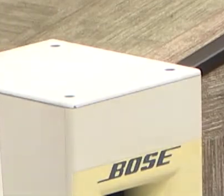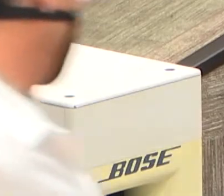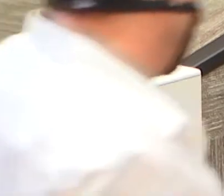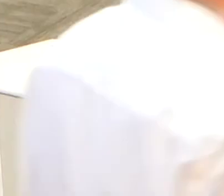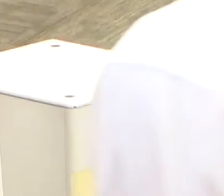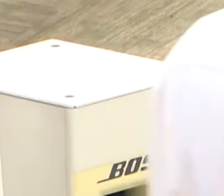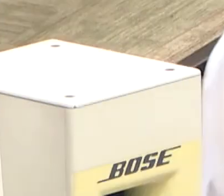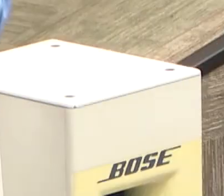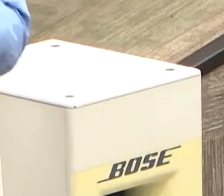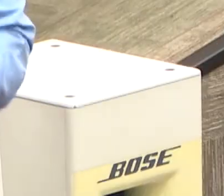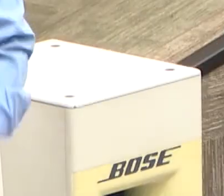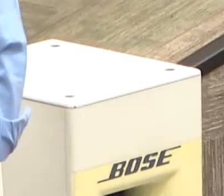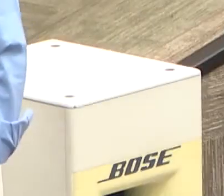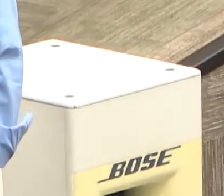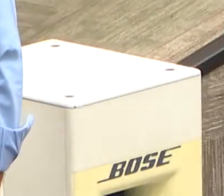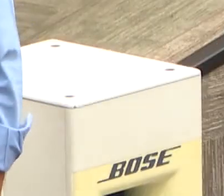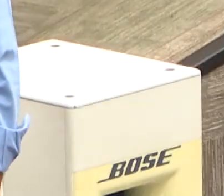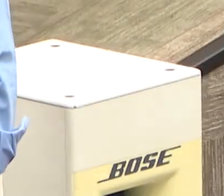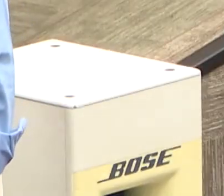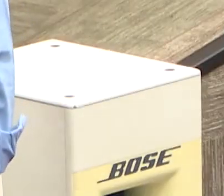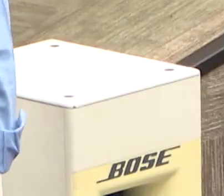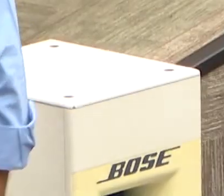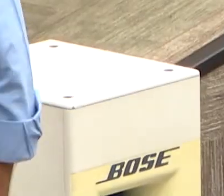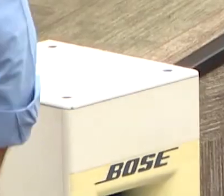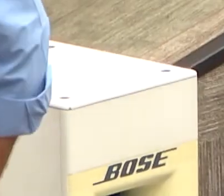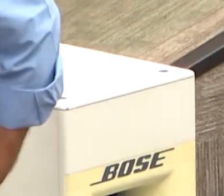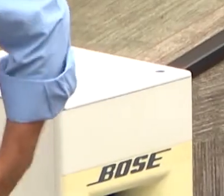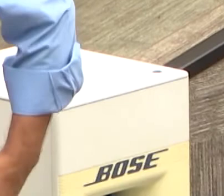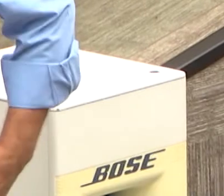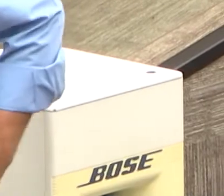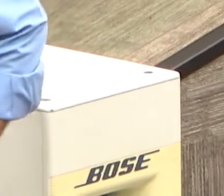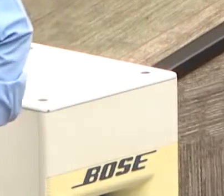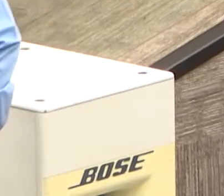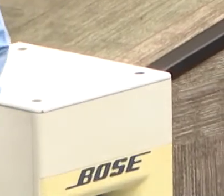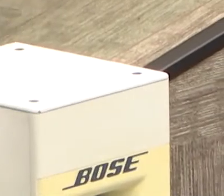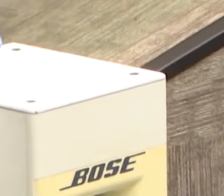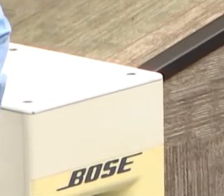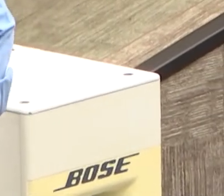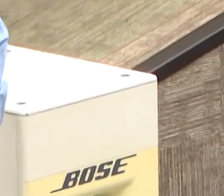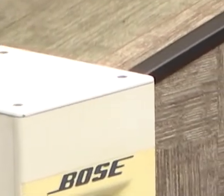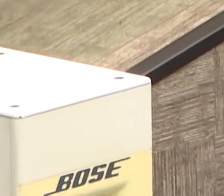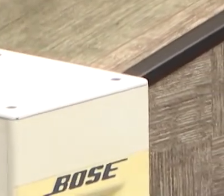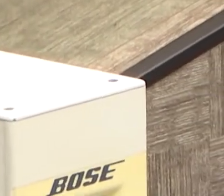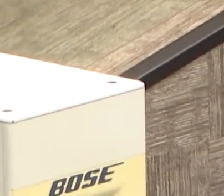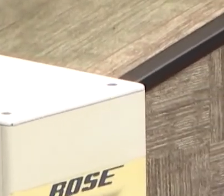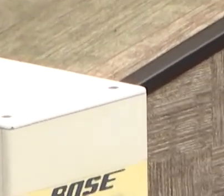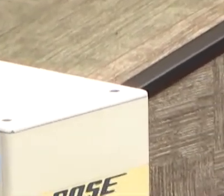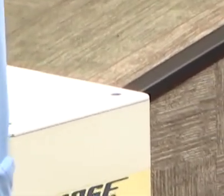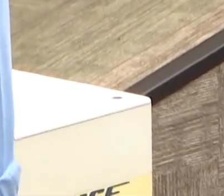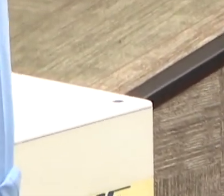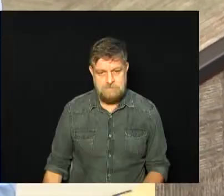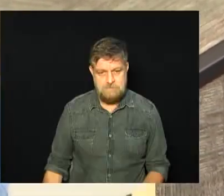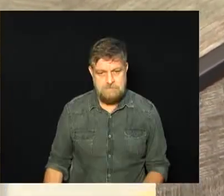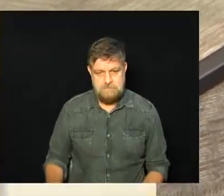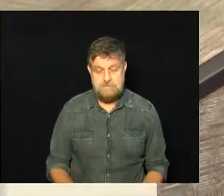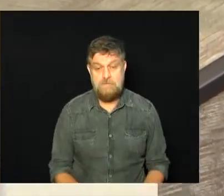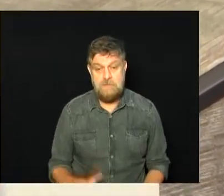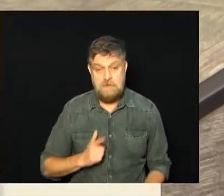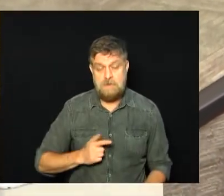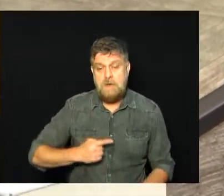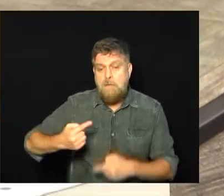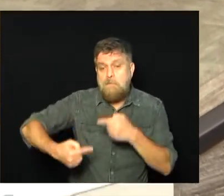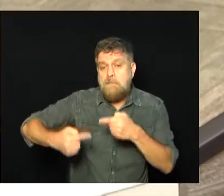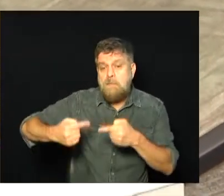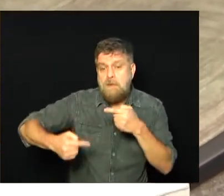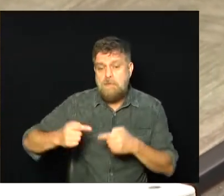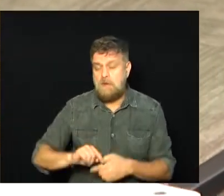que conduziu a audiência pública, para fazer um balanço. O que o senhor tem a dizer a respeito de tudo que foi debatido aqui? Bom dia para o